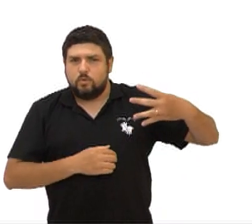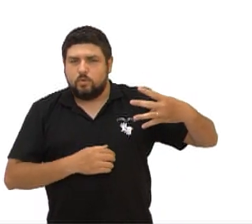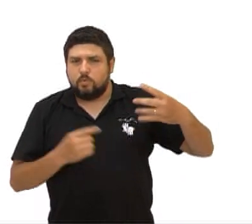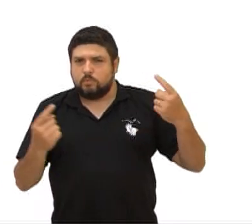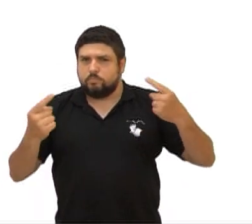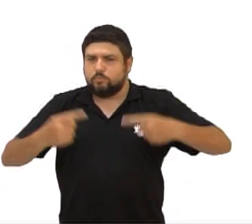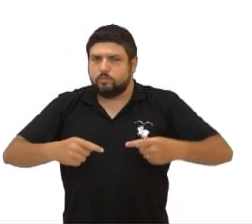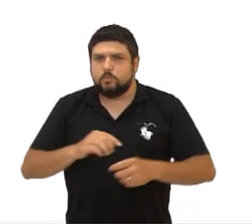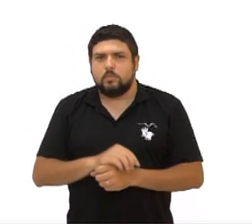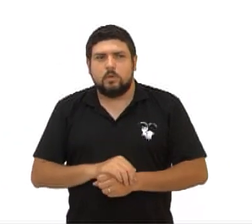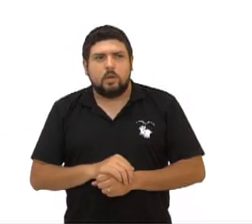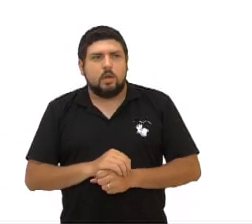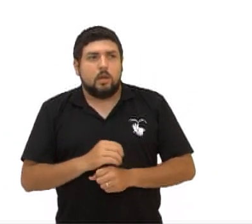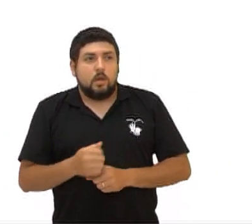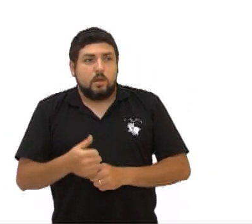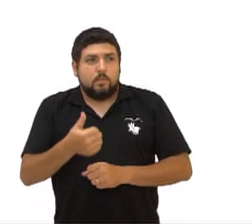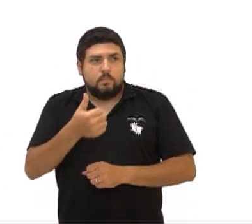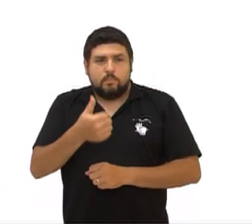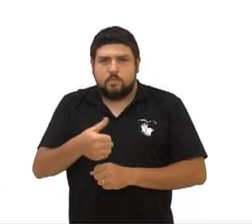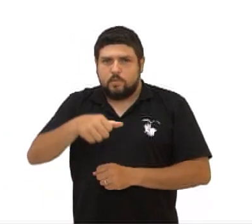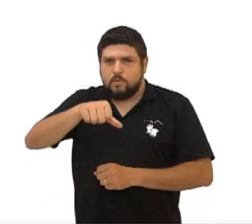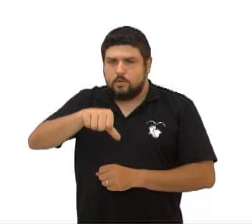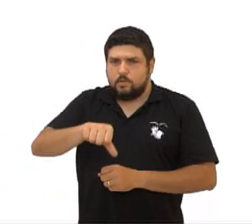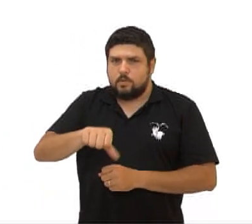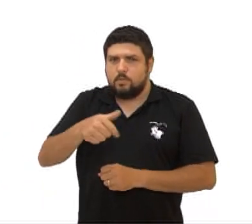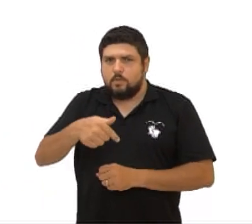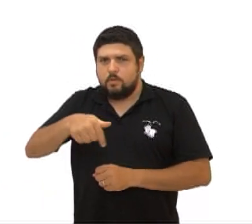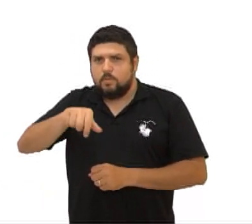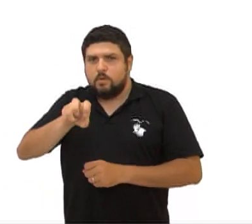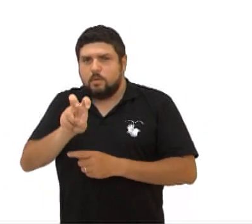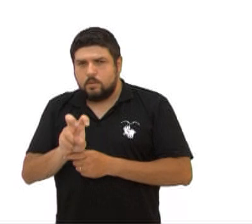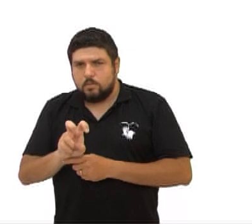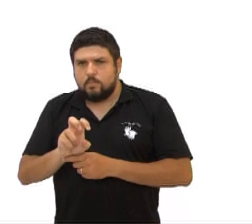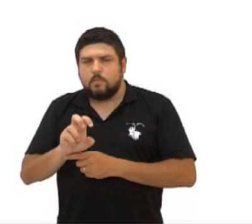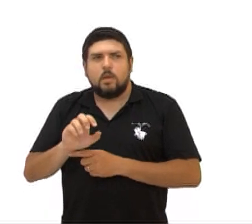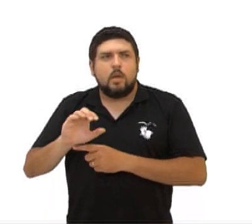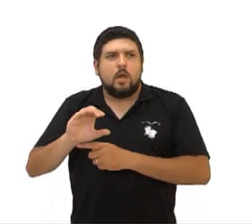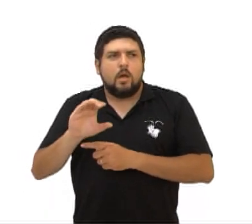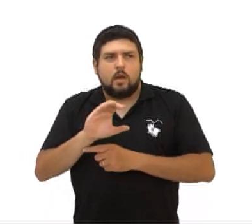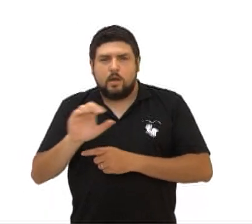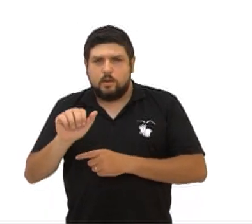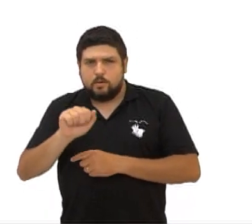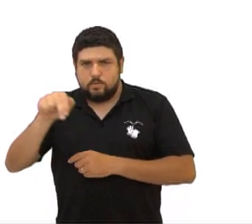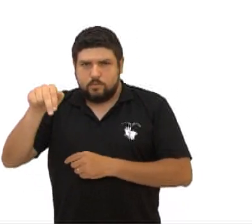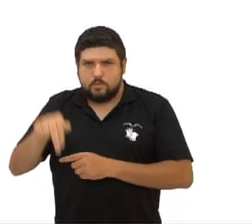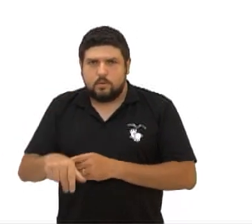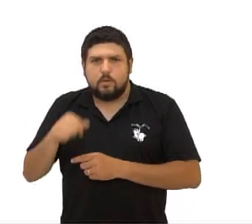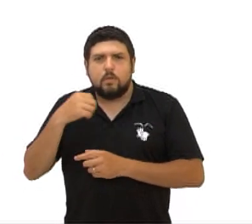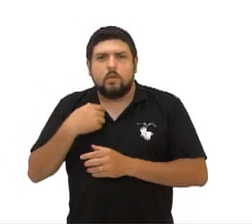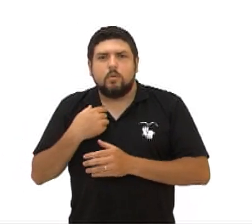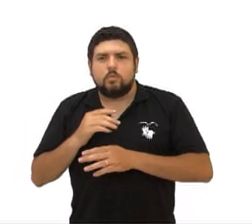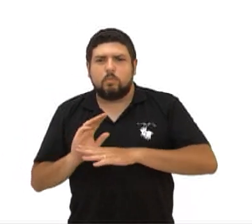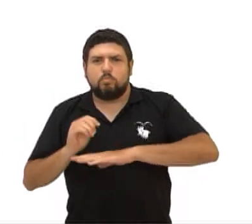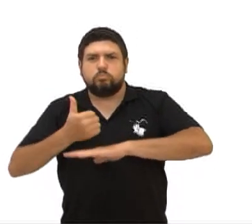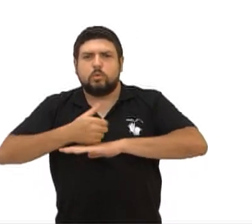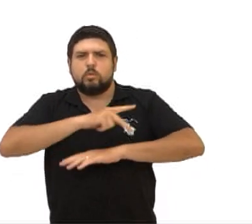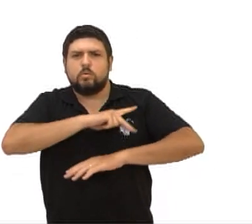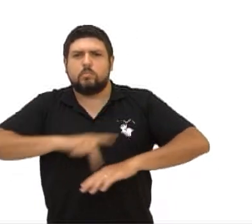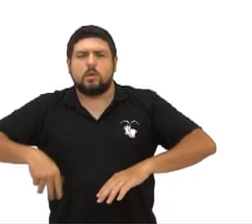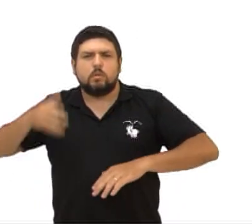Em 1975, Carlos Arthur Nussmann assumiu a presidência da Confederação Brasileira de Voleibol com o discurso de, alternativa